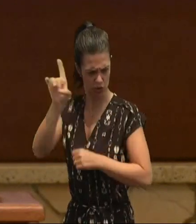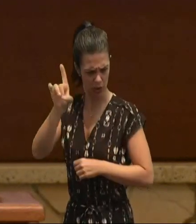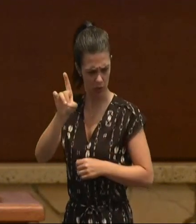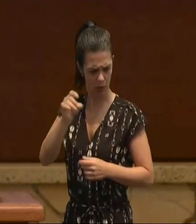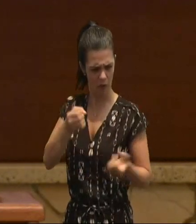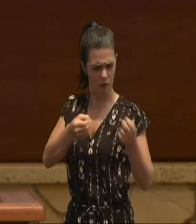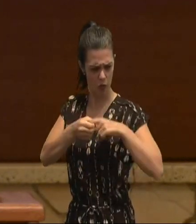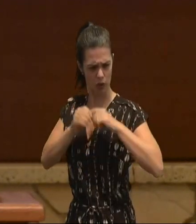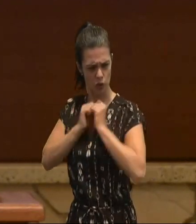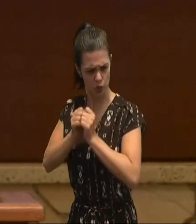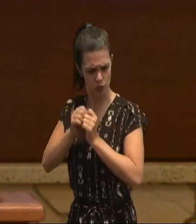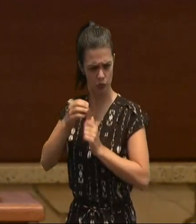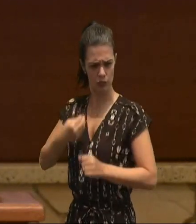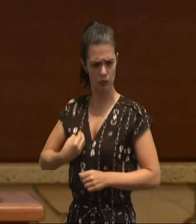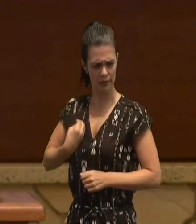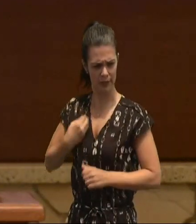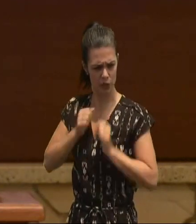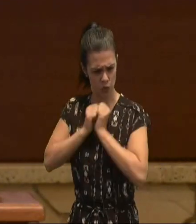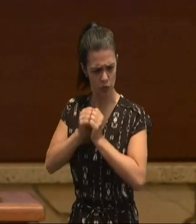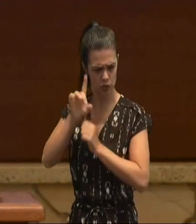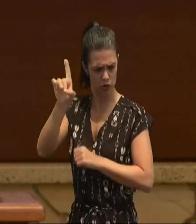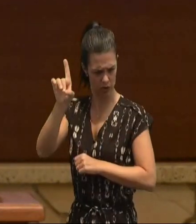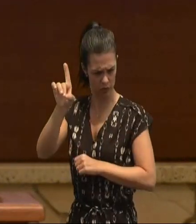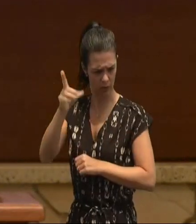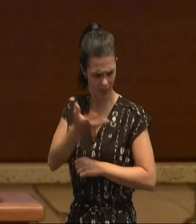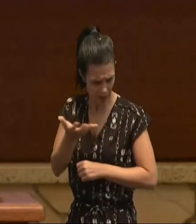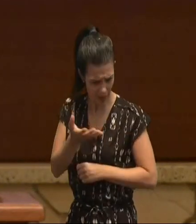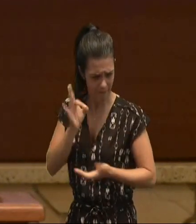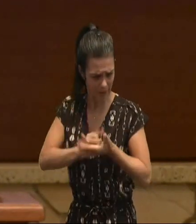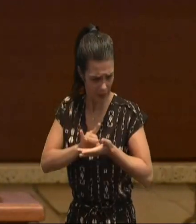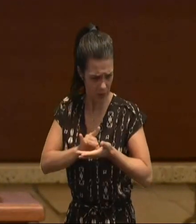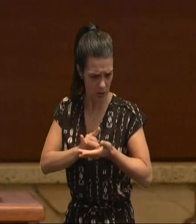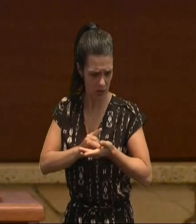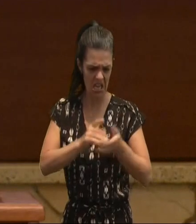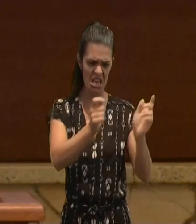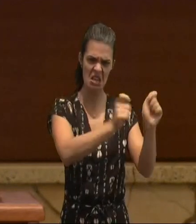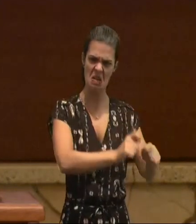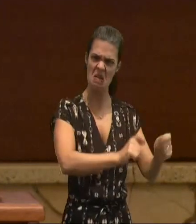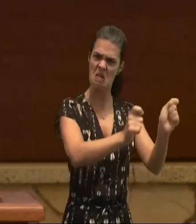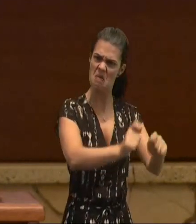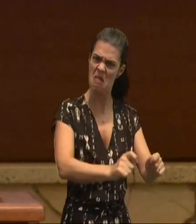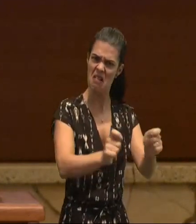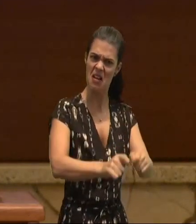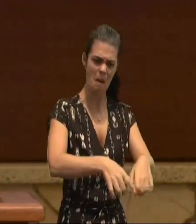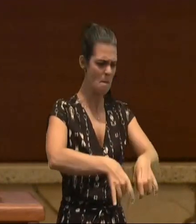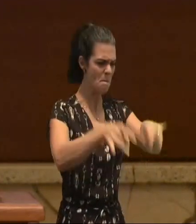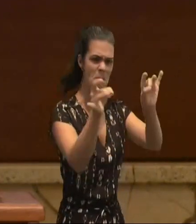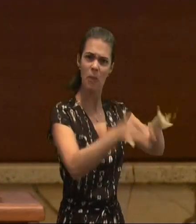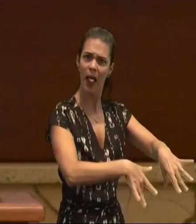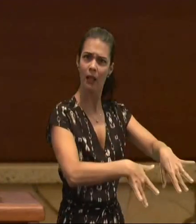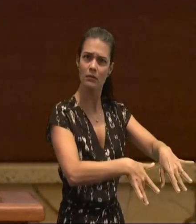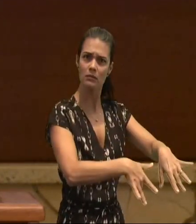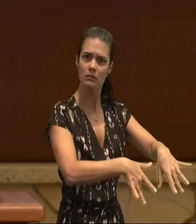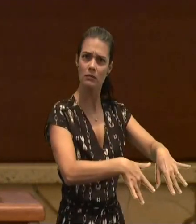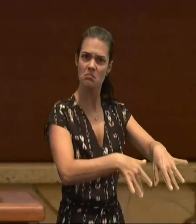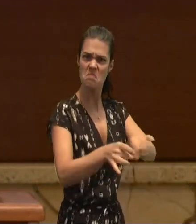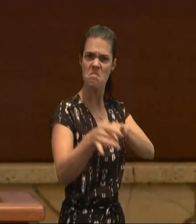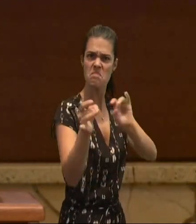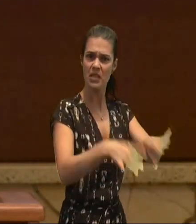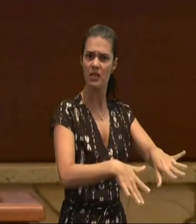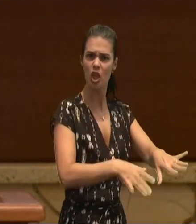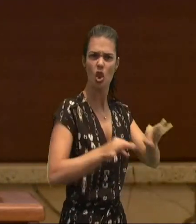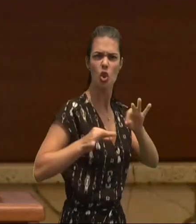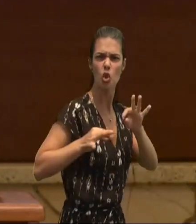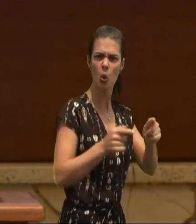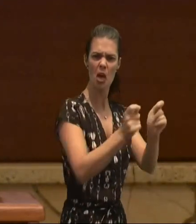coração, joguem fora os seus deuses estrangeiros e as suas imagens de Asterote